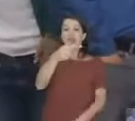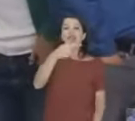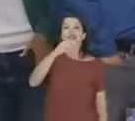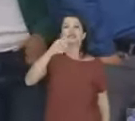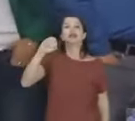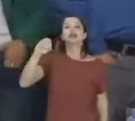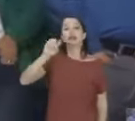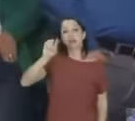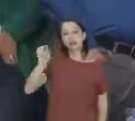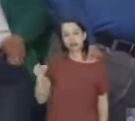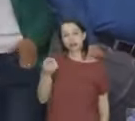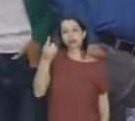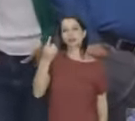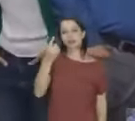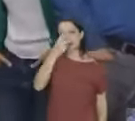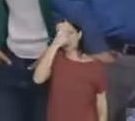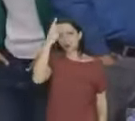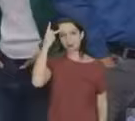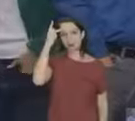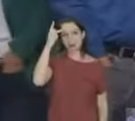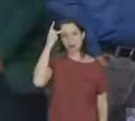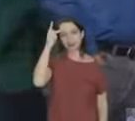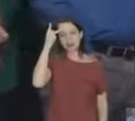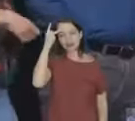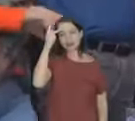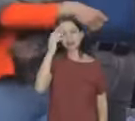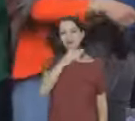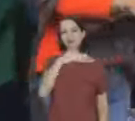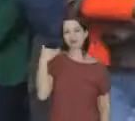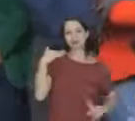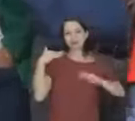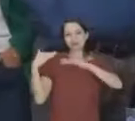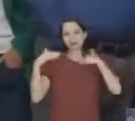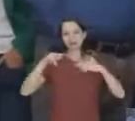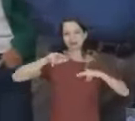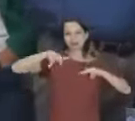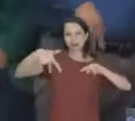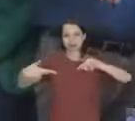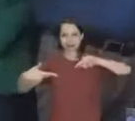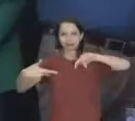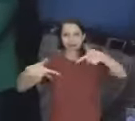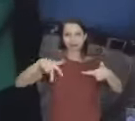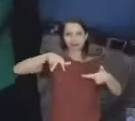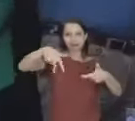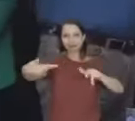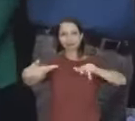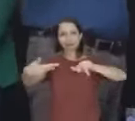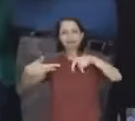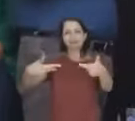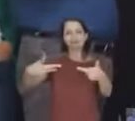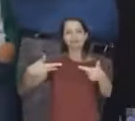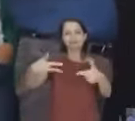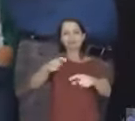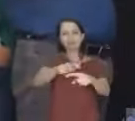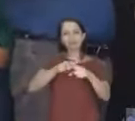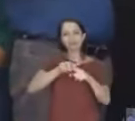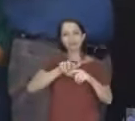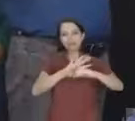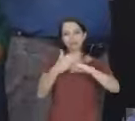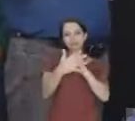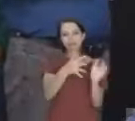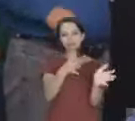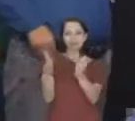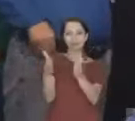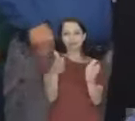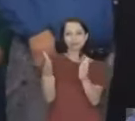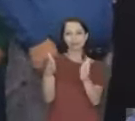que irresponsavelmente o presidente do Brasil não tomou conta. E cada vez que eu vejo o